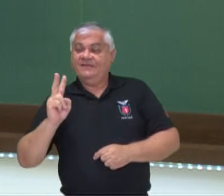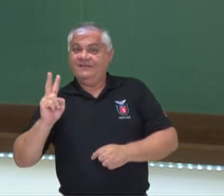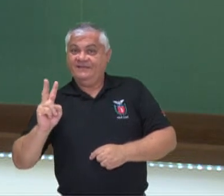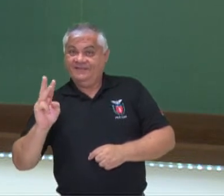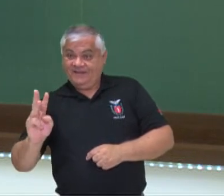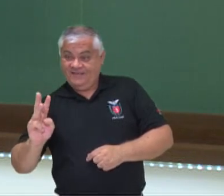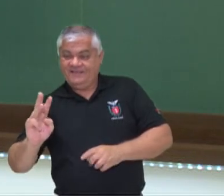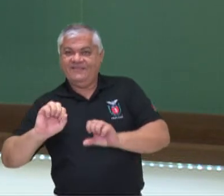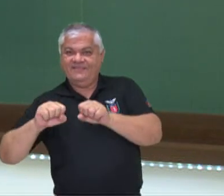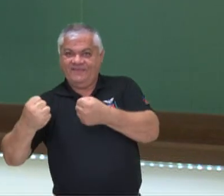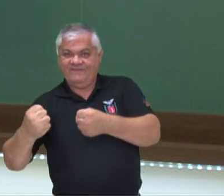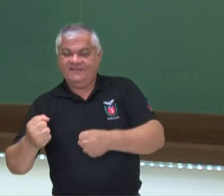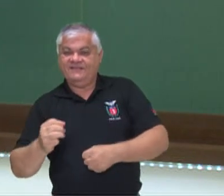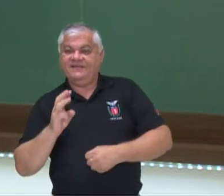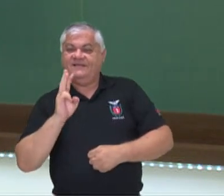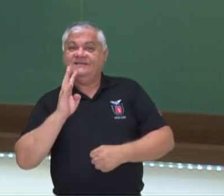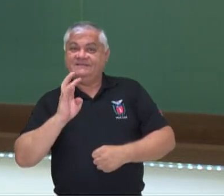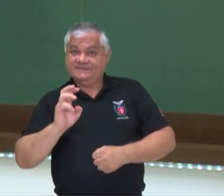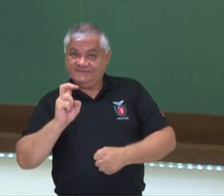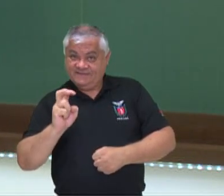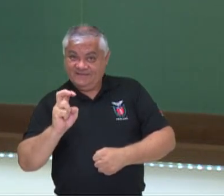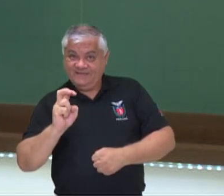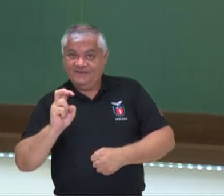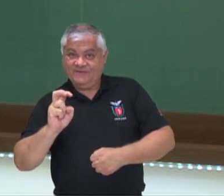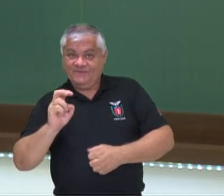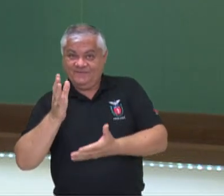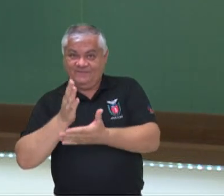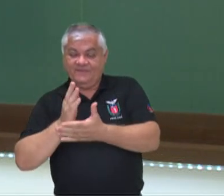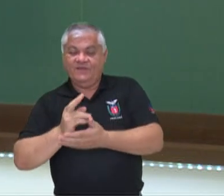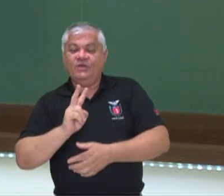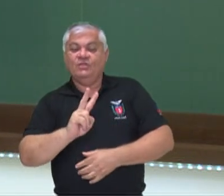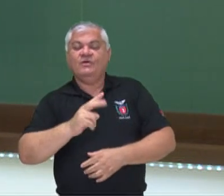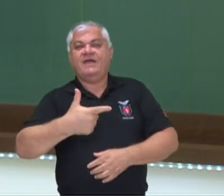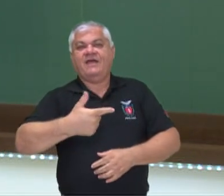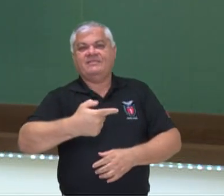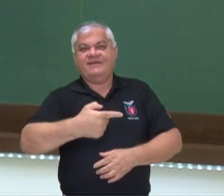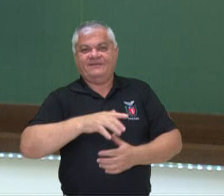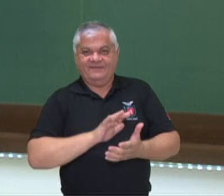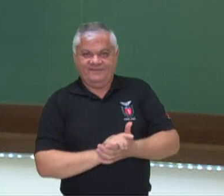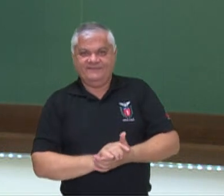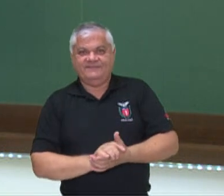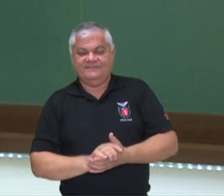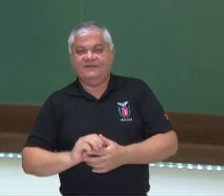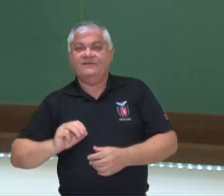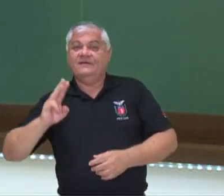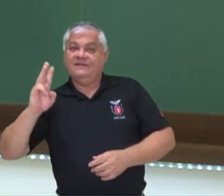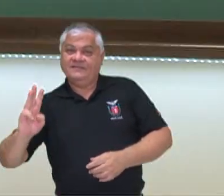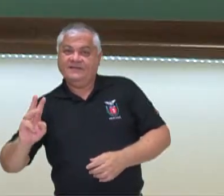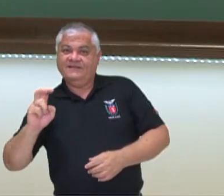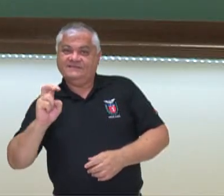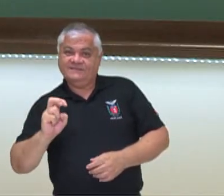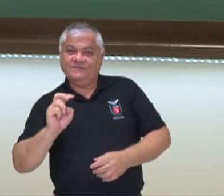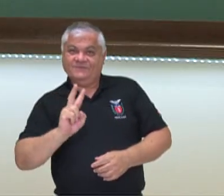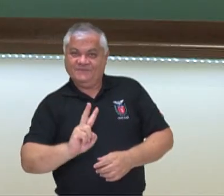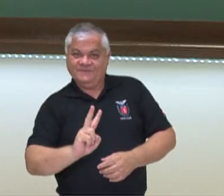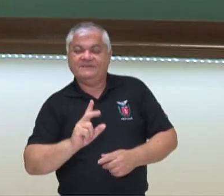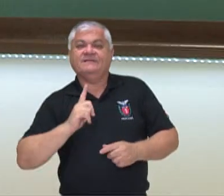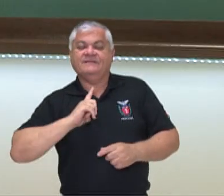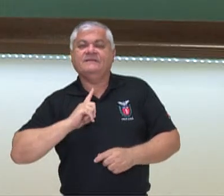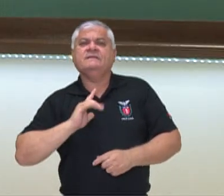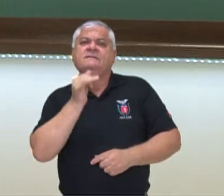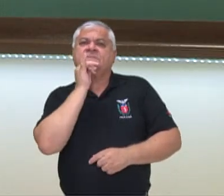defesa, 5 no meio e 2 no ataque, tá bom? Lembrando que ainda um time de futebol